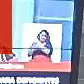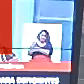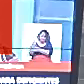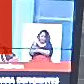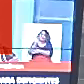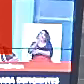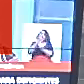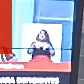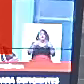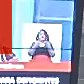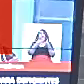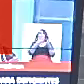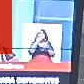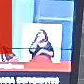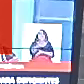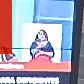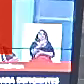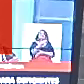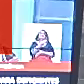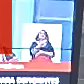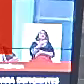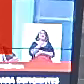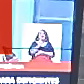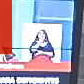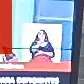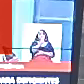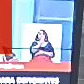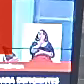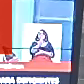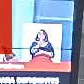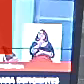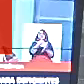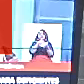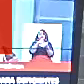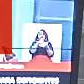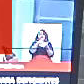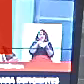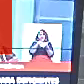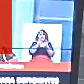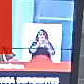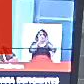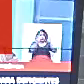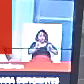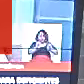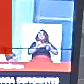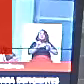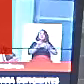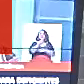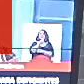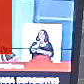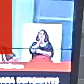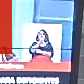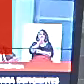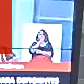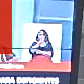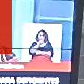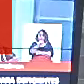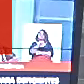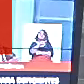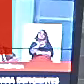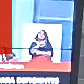nosso amigo aqui, como é que chama? É o Diego, né? Ao Diego, quero dizer, Diego, que nós vamos precisar muito